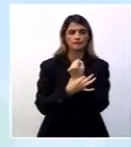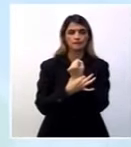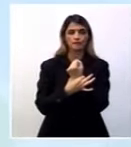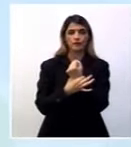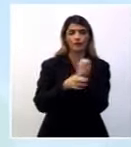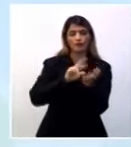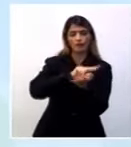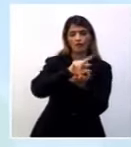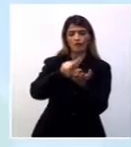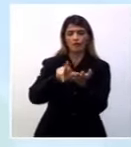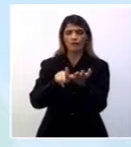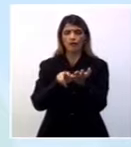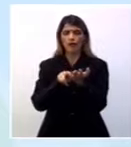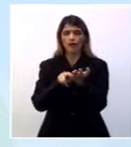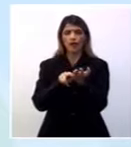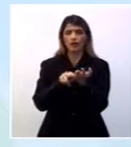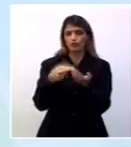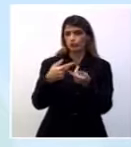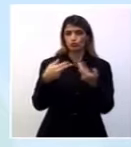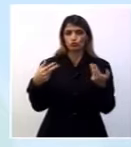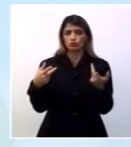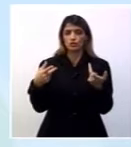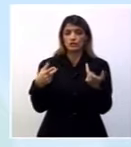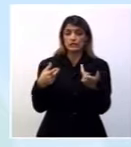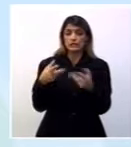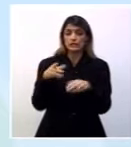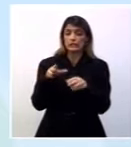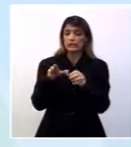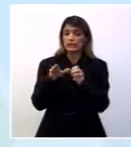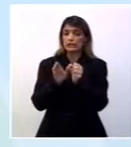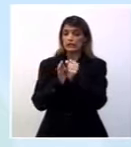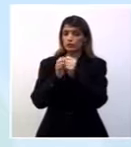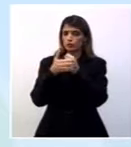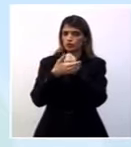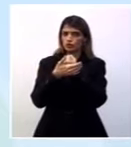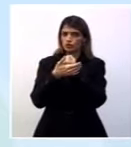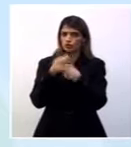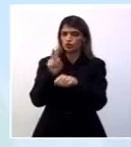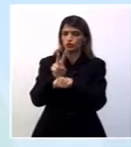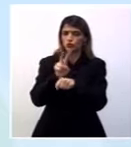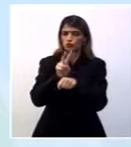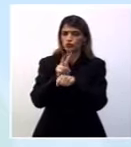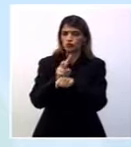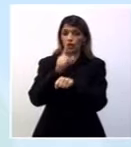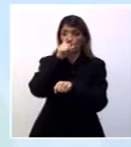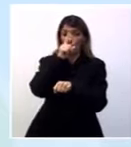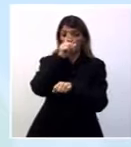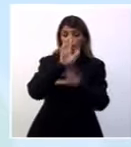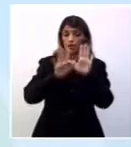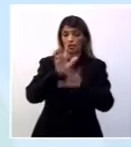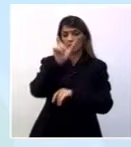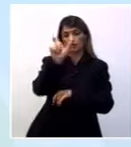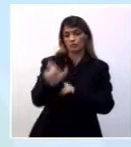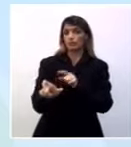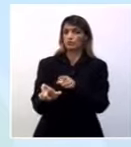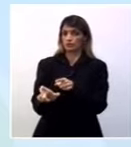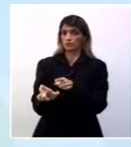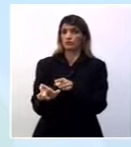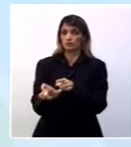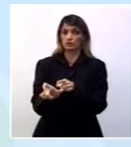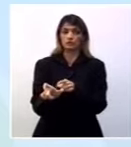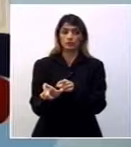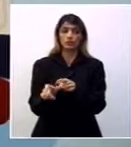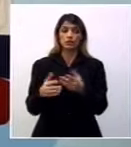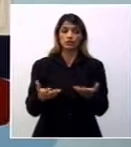medidas realizadas para proteger, minimizando ou eliminando qualquer tipo de risco à integridade física da pessoa.